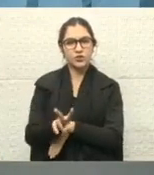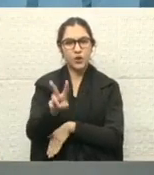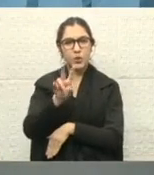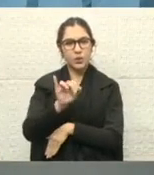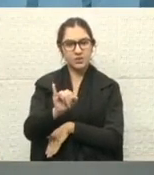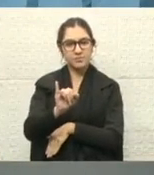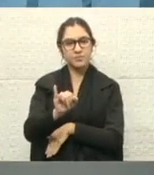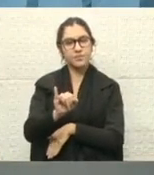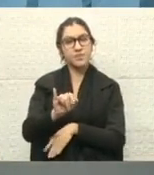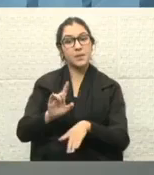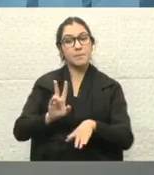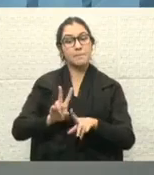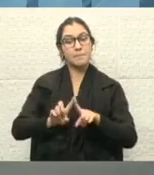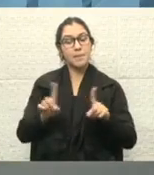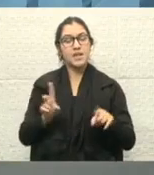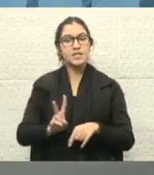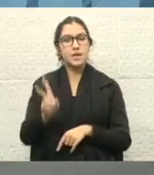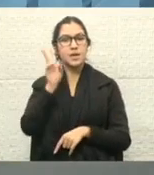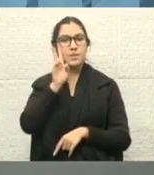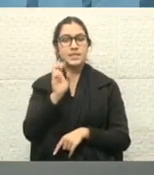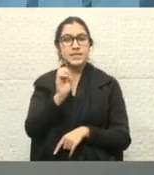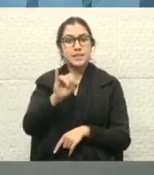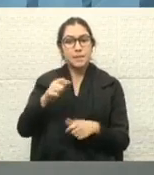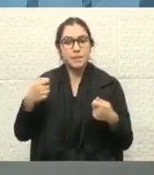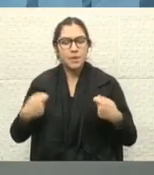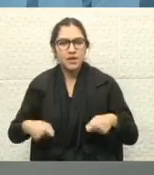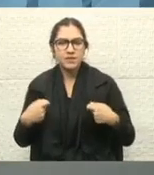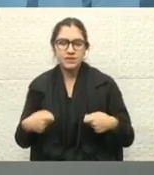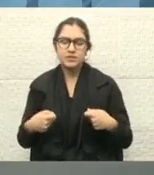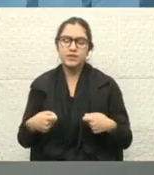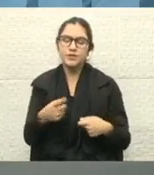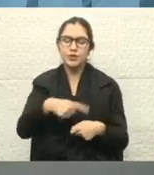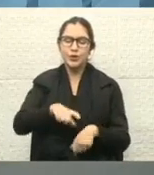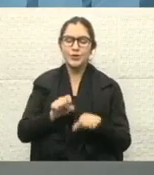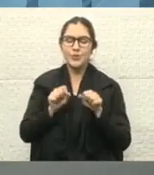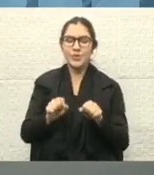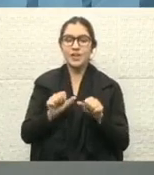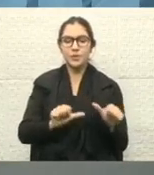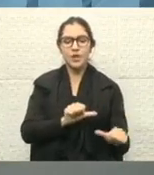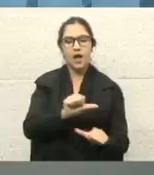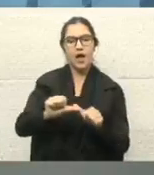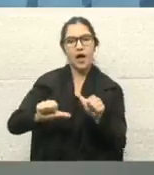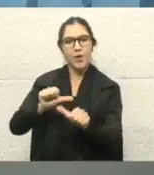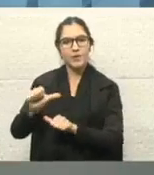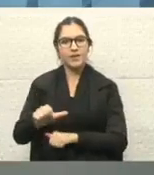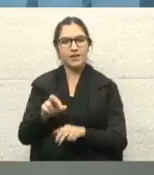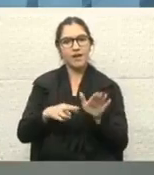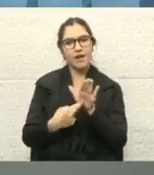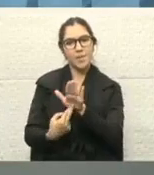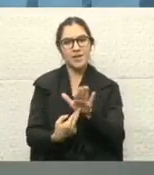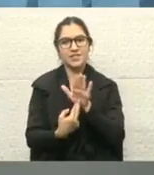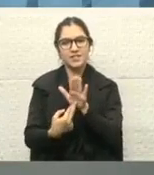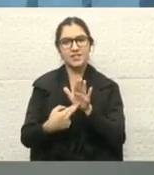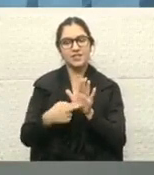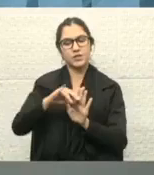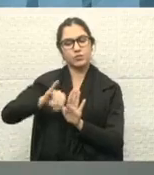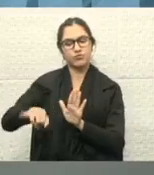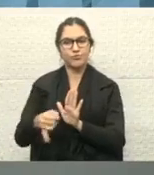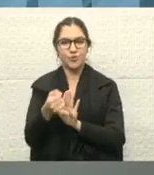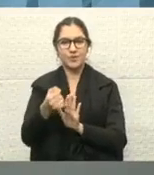I, mas sempre lembrando que, caso seja necessário, nós podemos alterar essa representação para